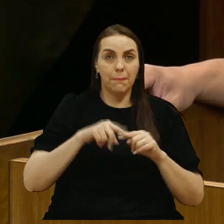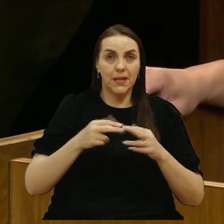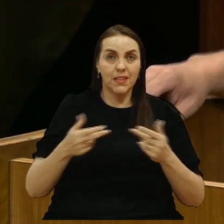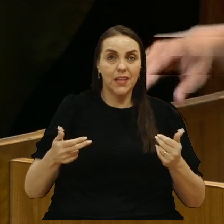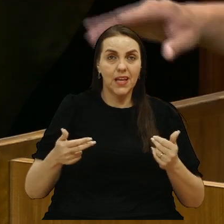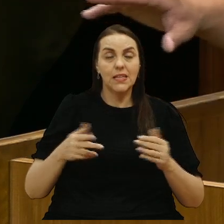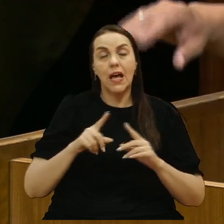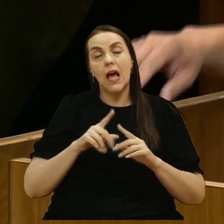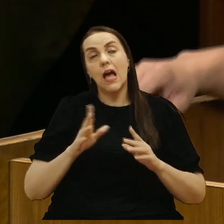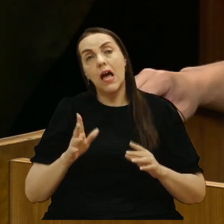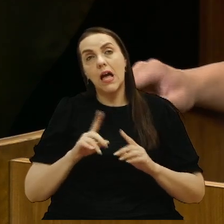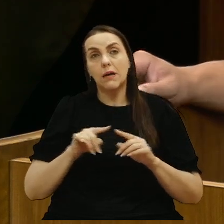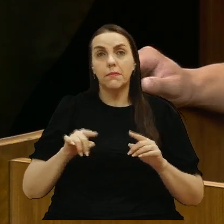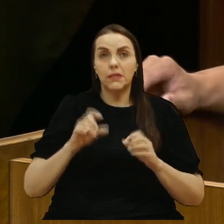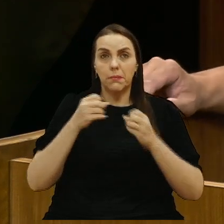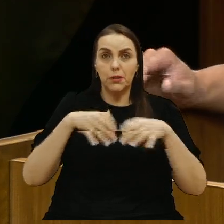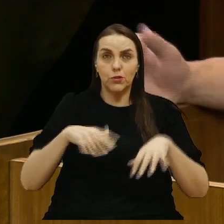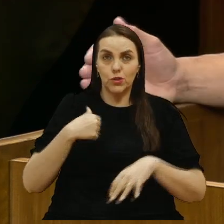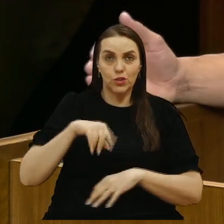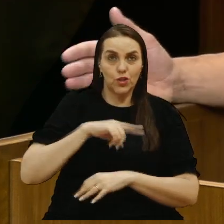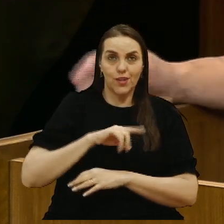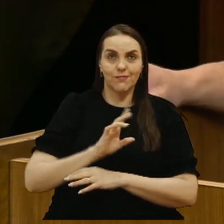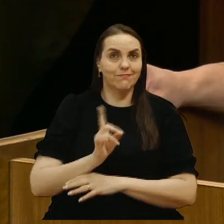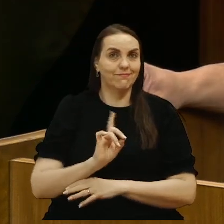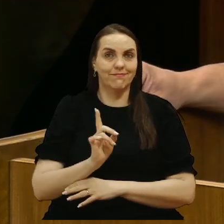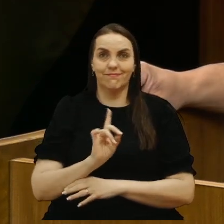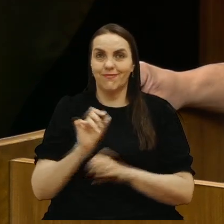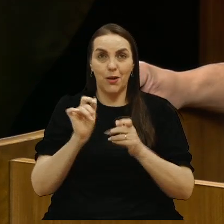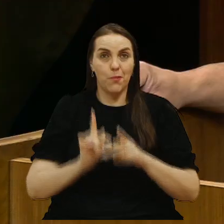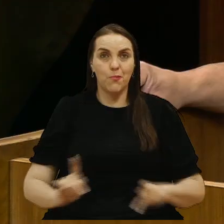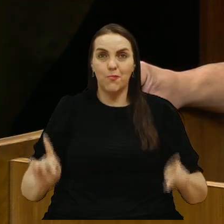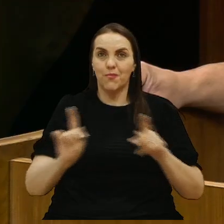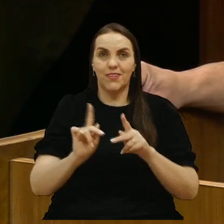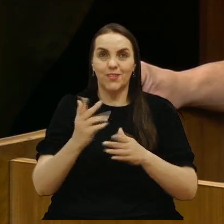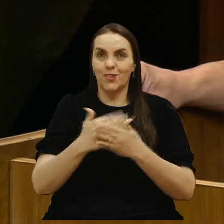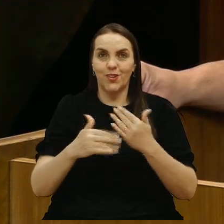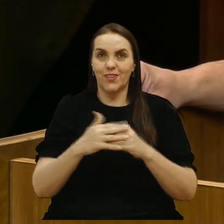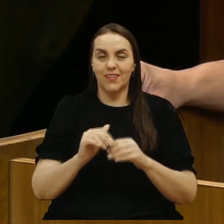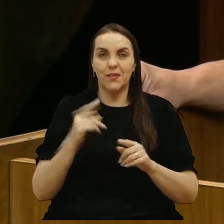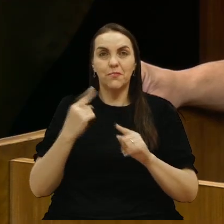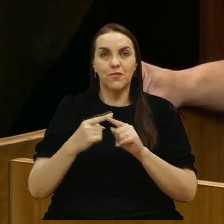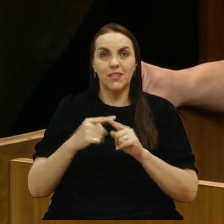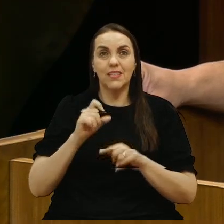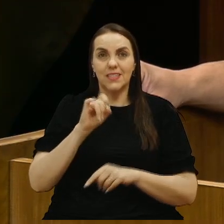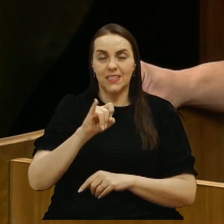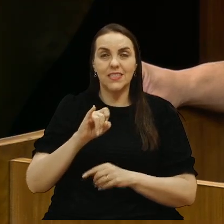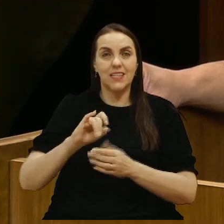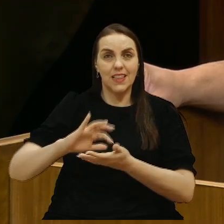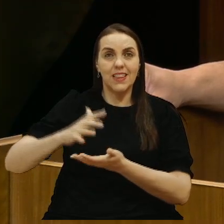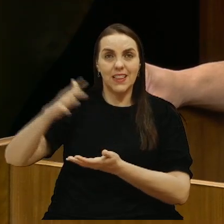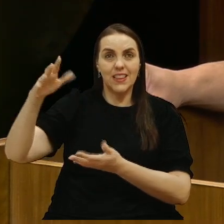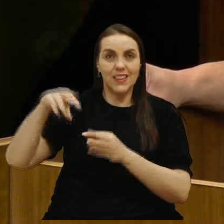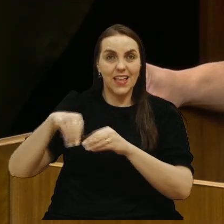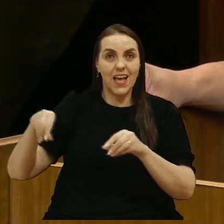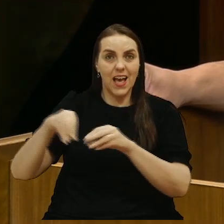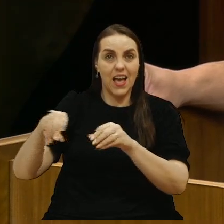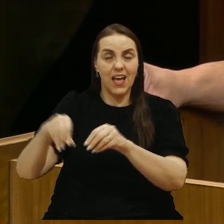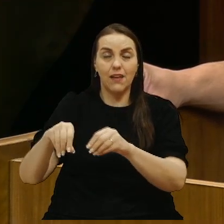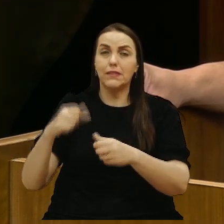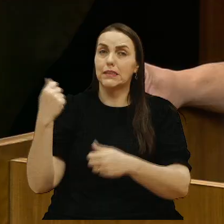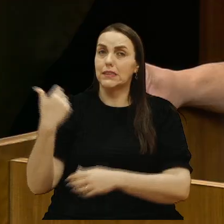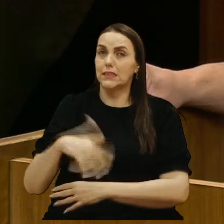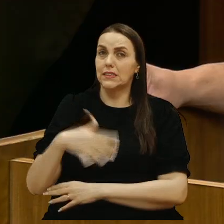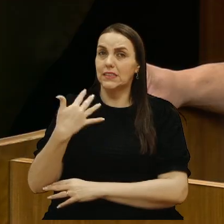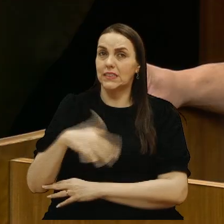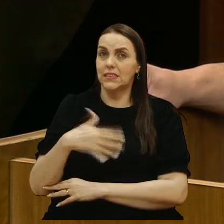mas daí vai prejudicar só a gente. Não, vai prejudicar toda a população. Porque se nós tiver que enterrar material, vai ser muito caro. Se